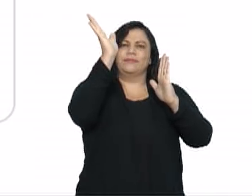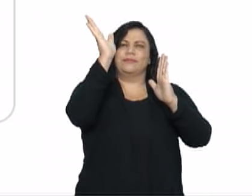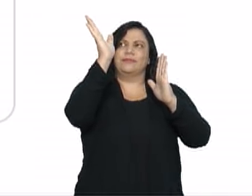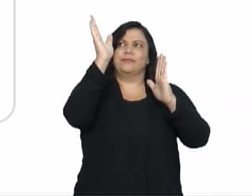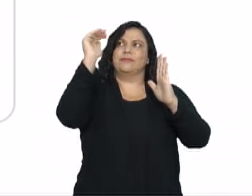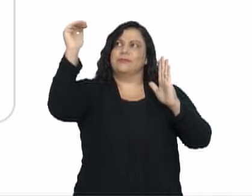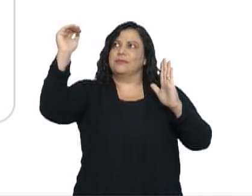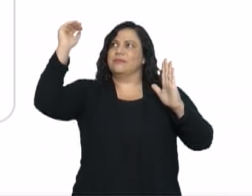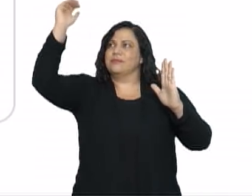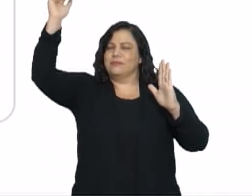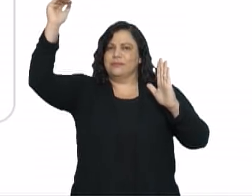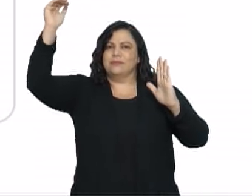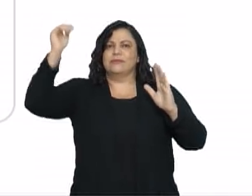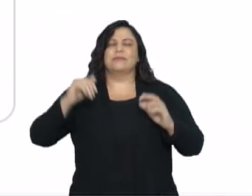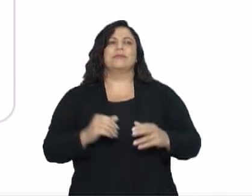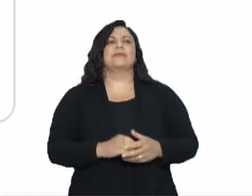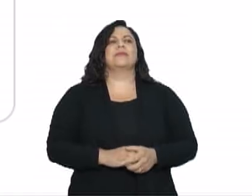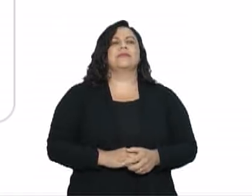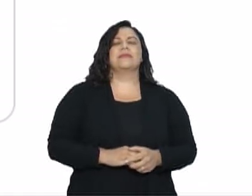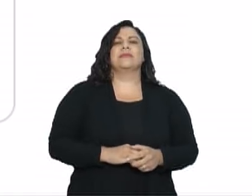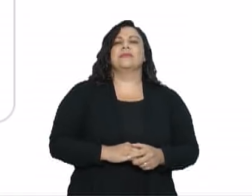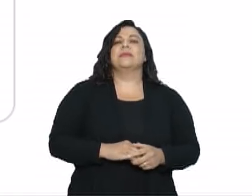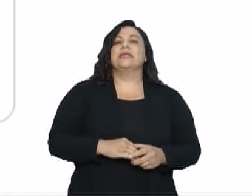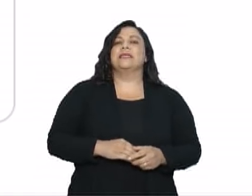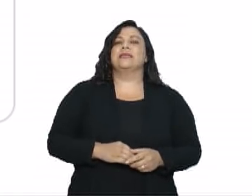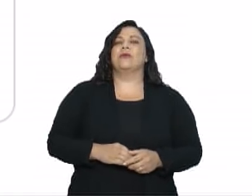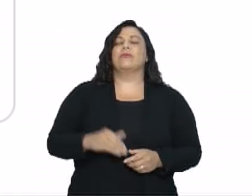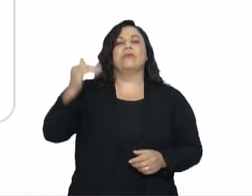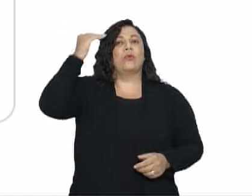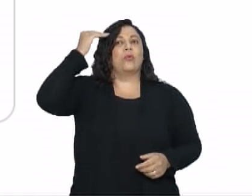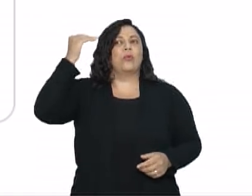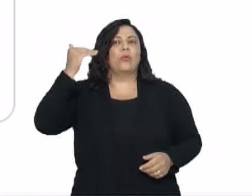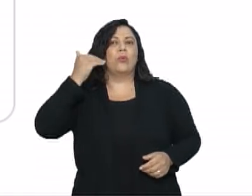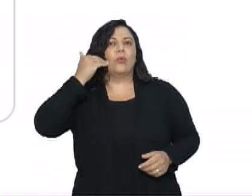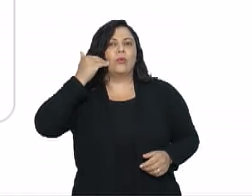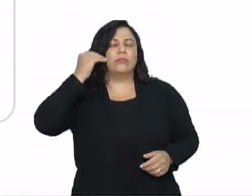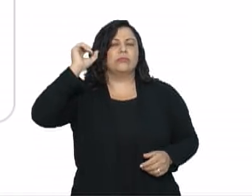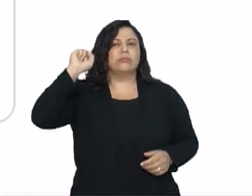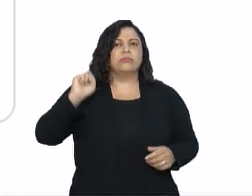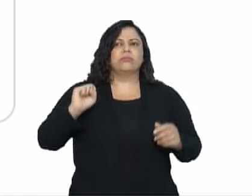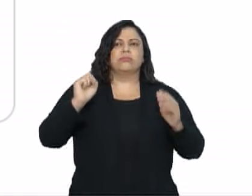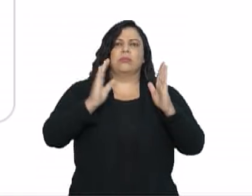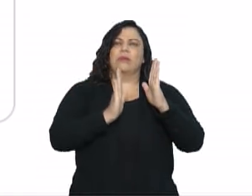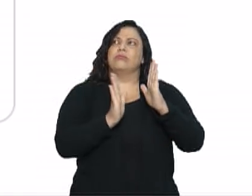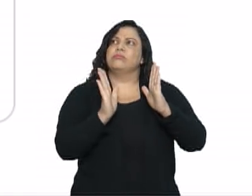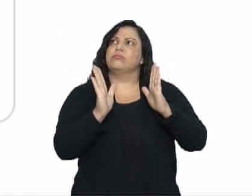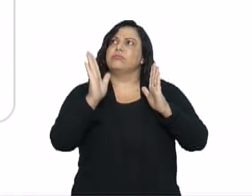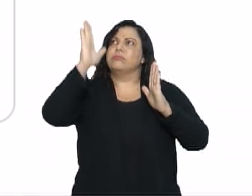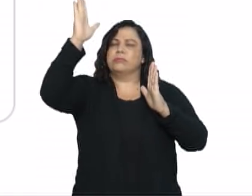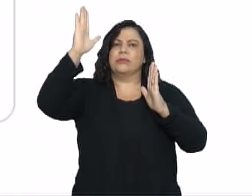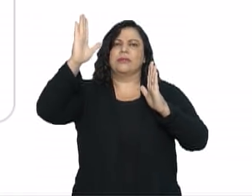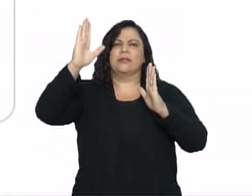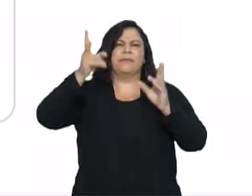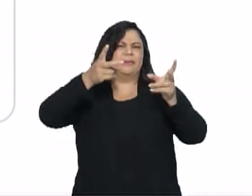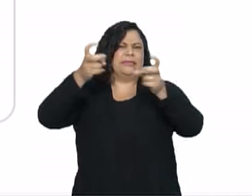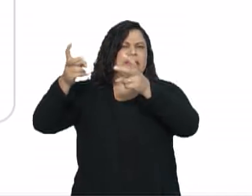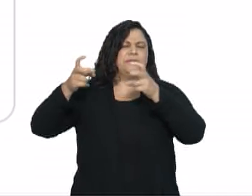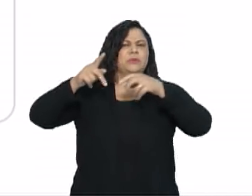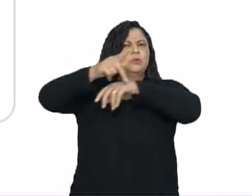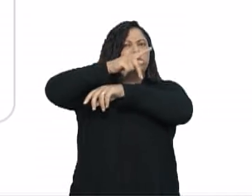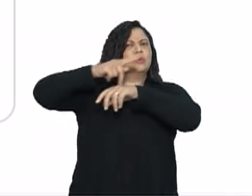Coreia também na sequência. Notou que todos esses países dos tigres